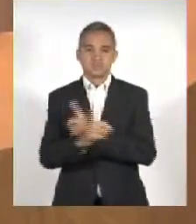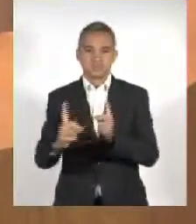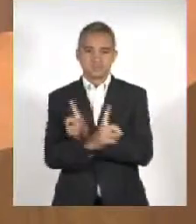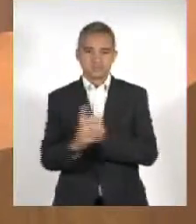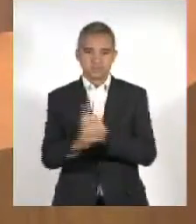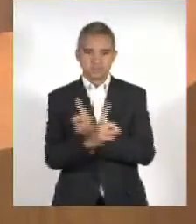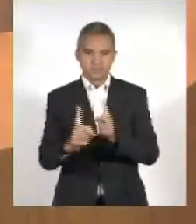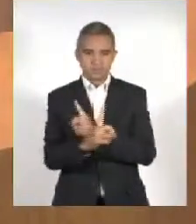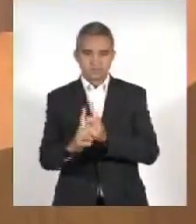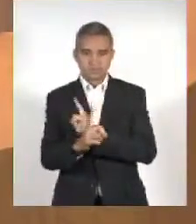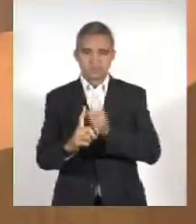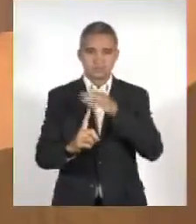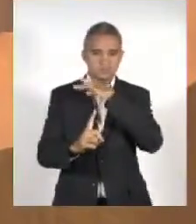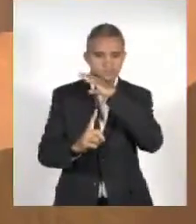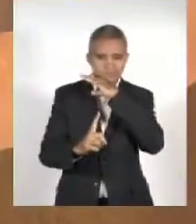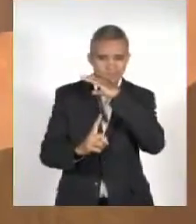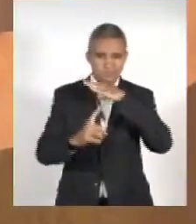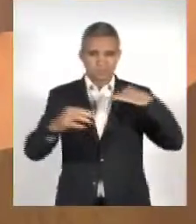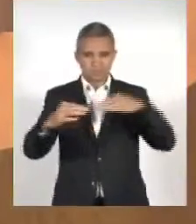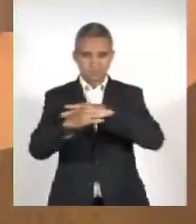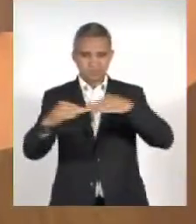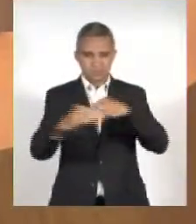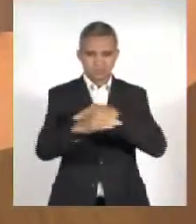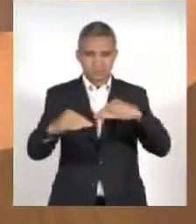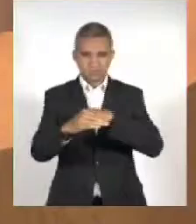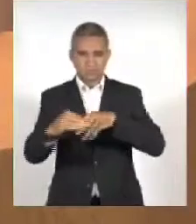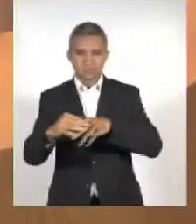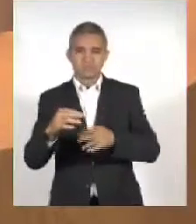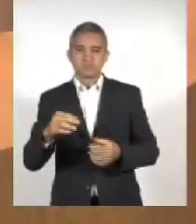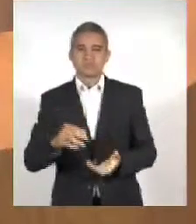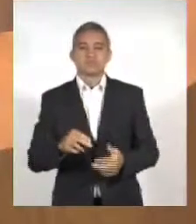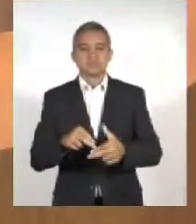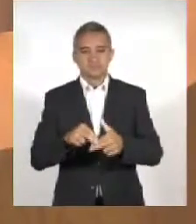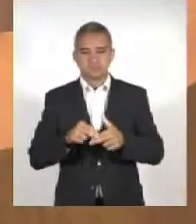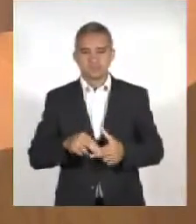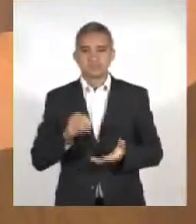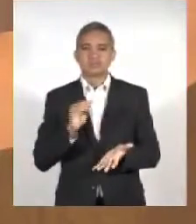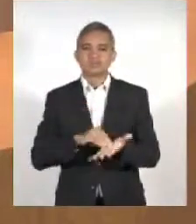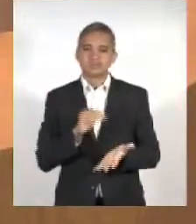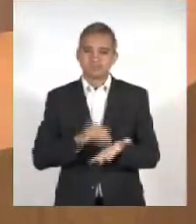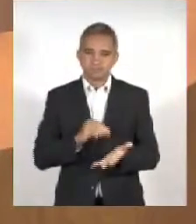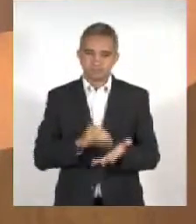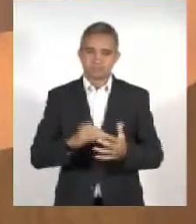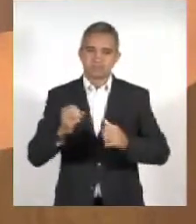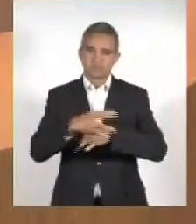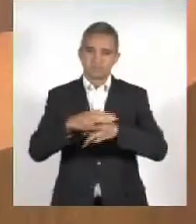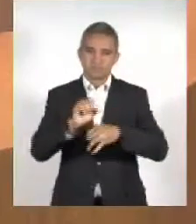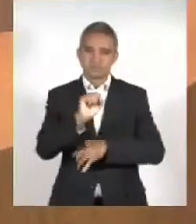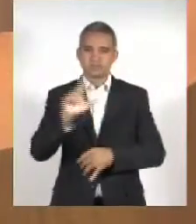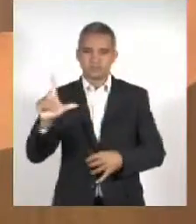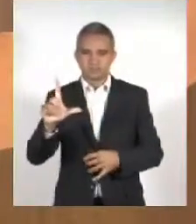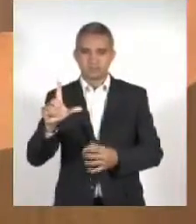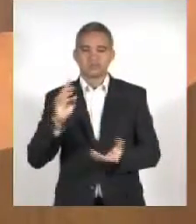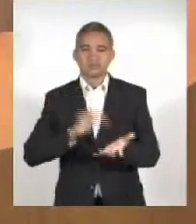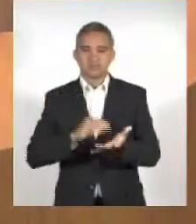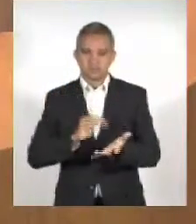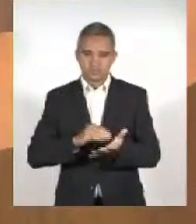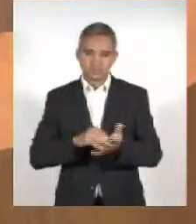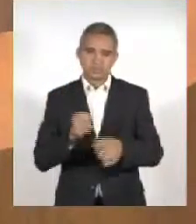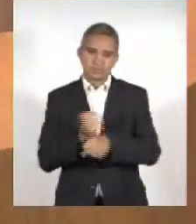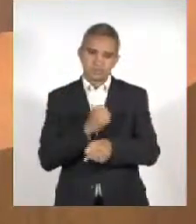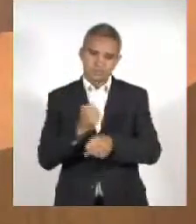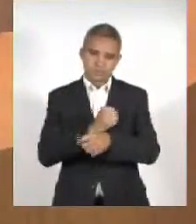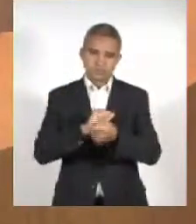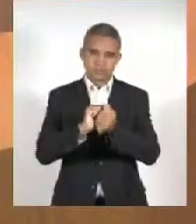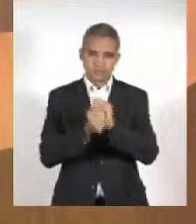Então, nós temos uma carência muito grande na sociedade, como estava ressaltando um vídeo que percorre